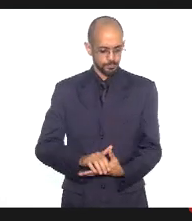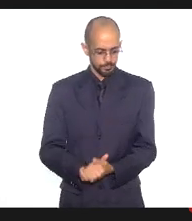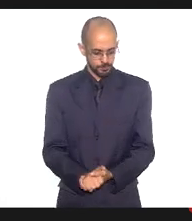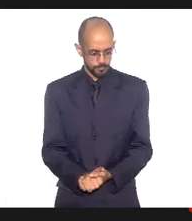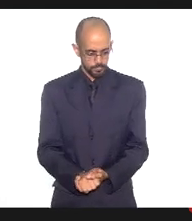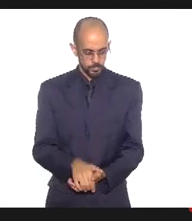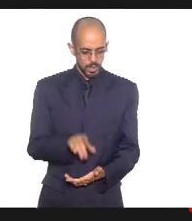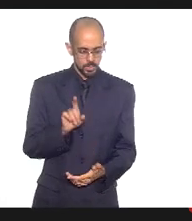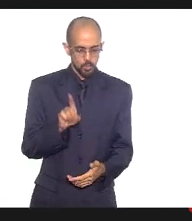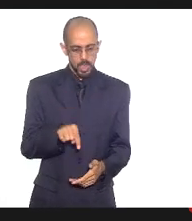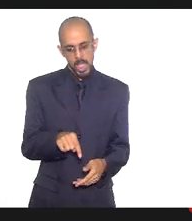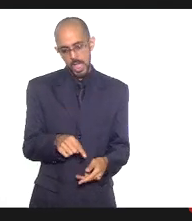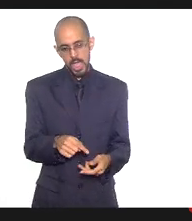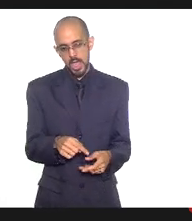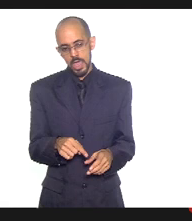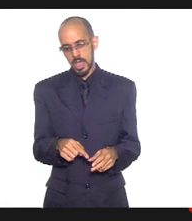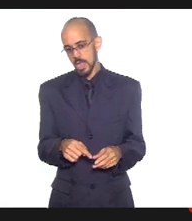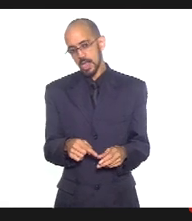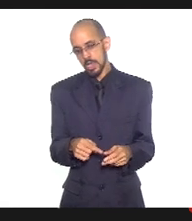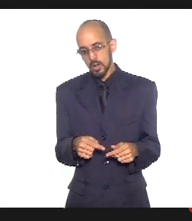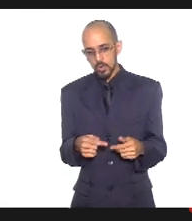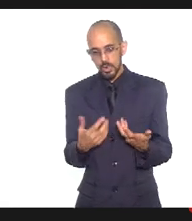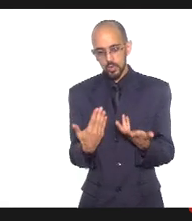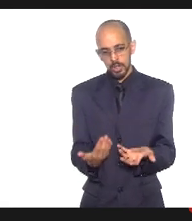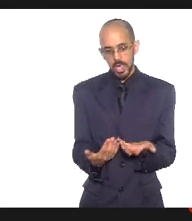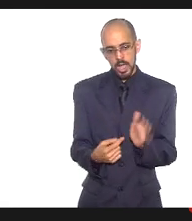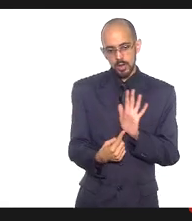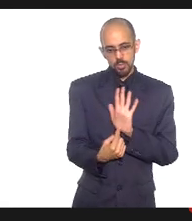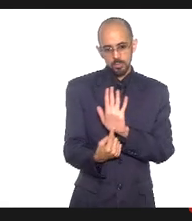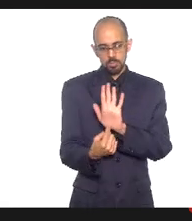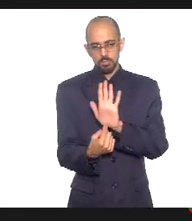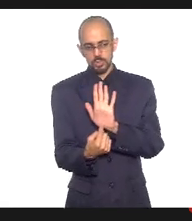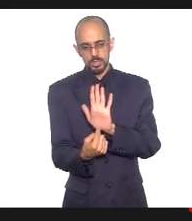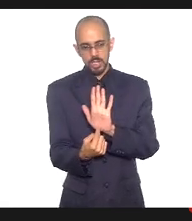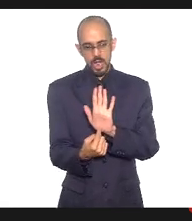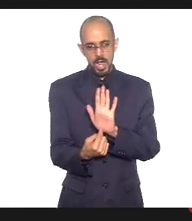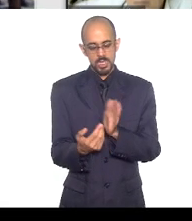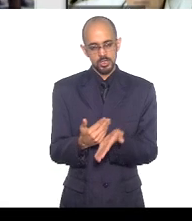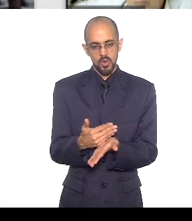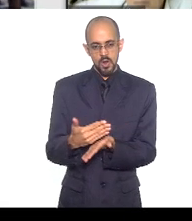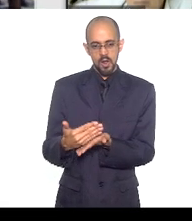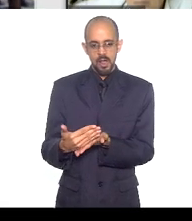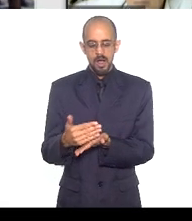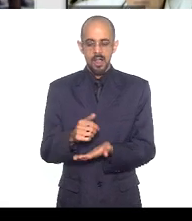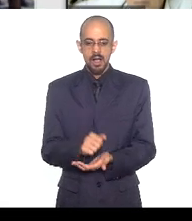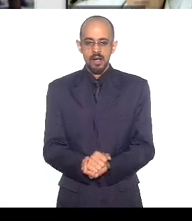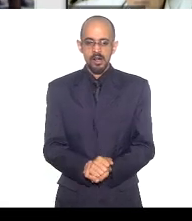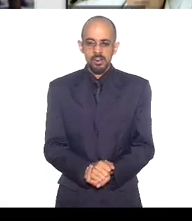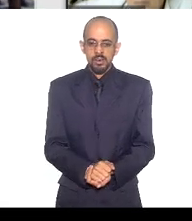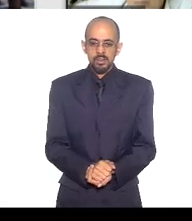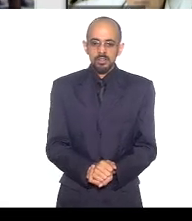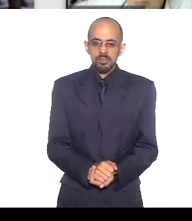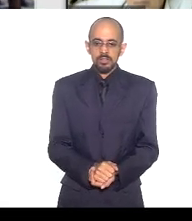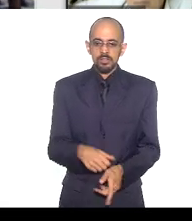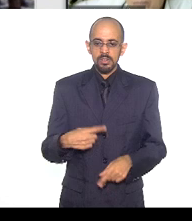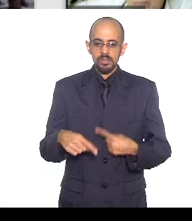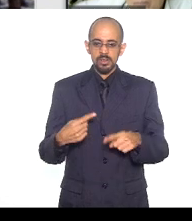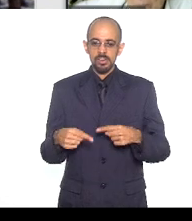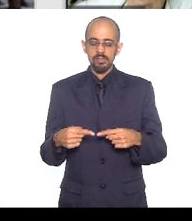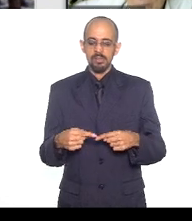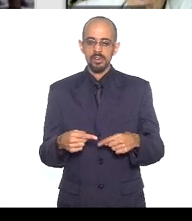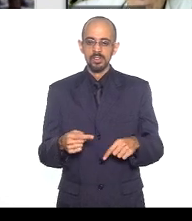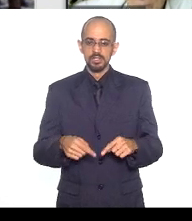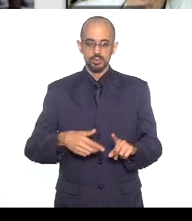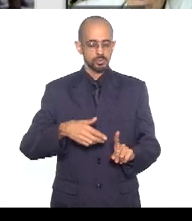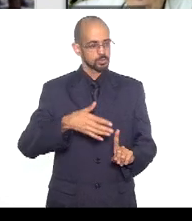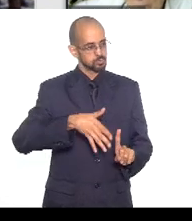era isso que eu tinha a apresentar, essa introdução da Petrogal Brasil. Em seguida, eu vou passar para o